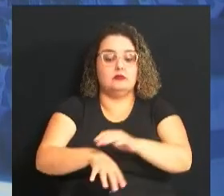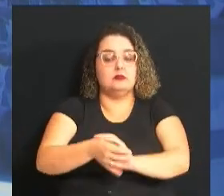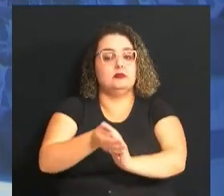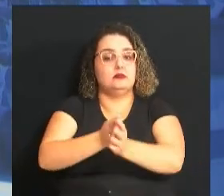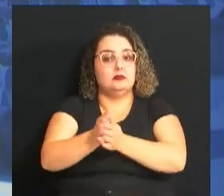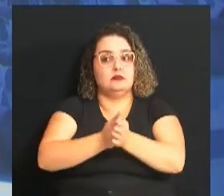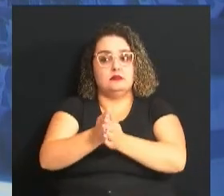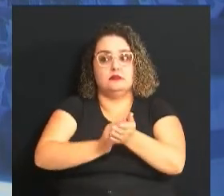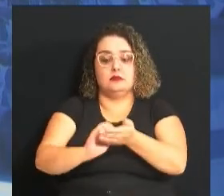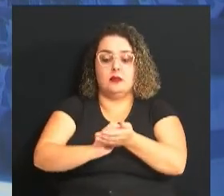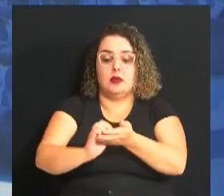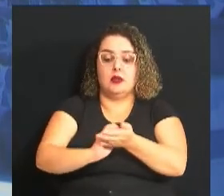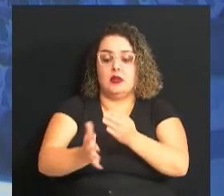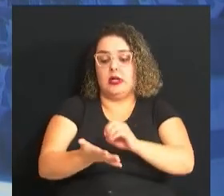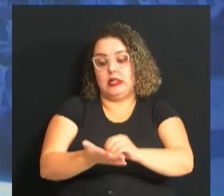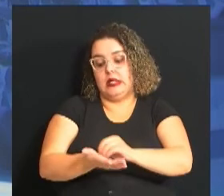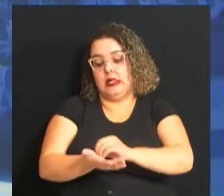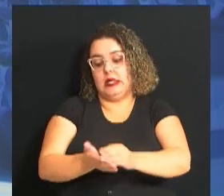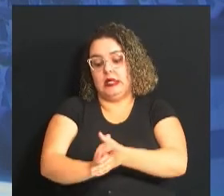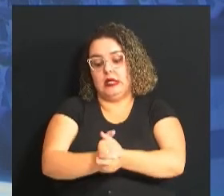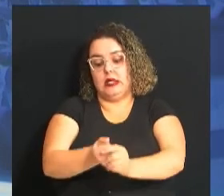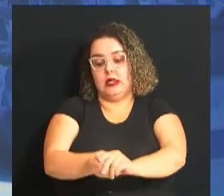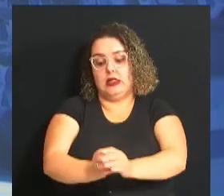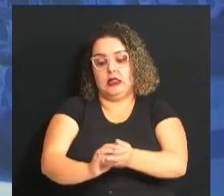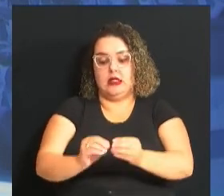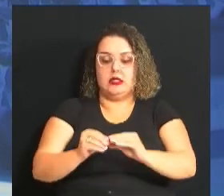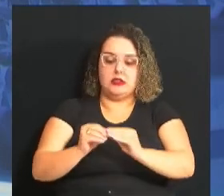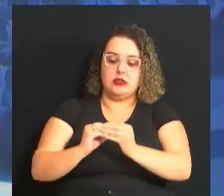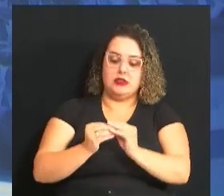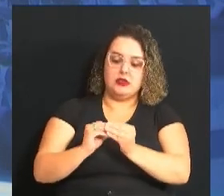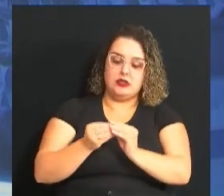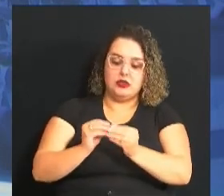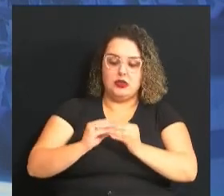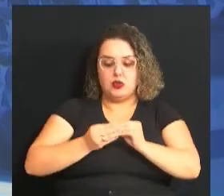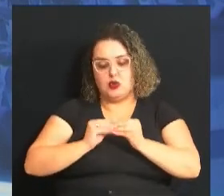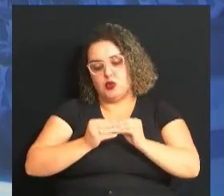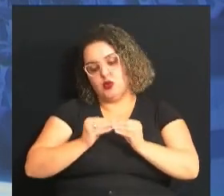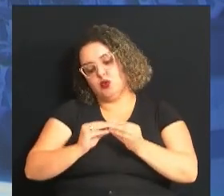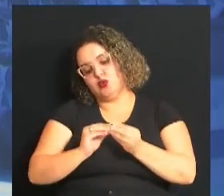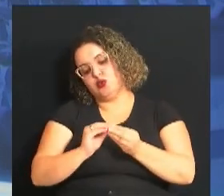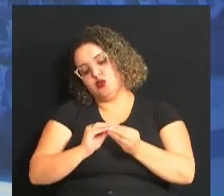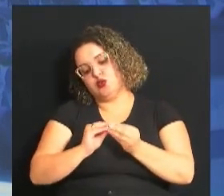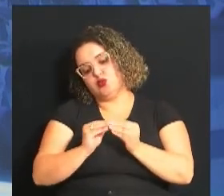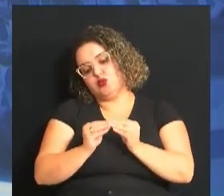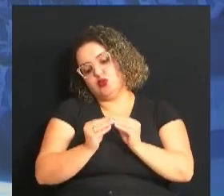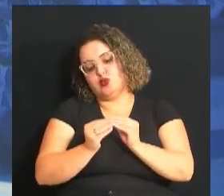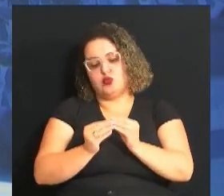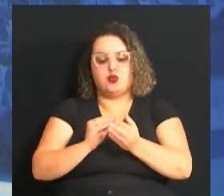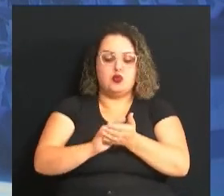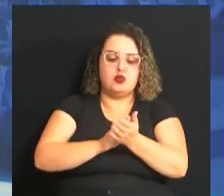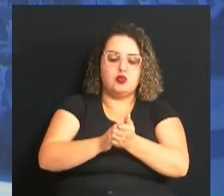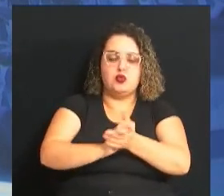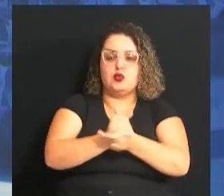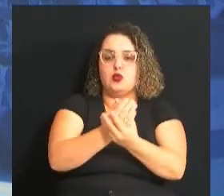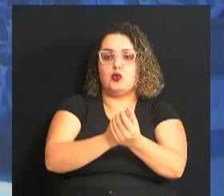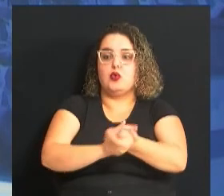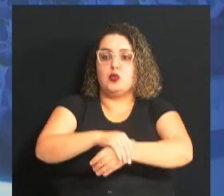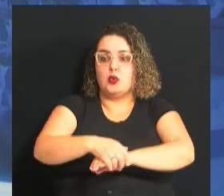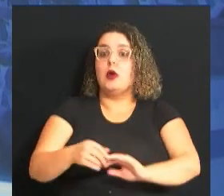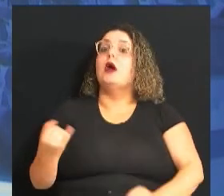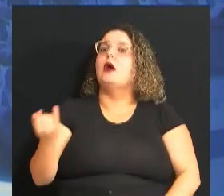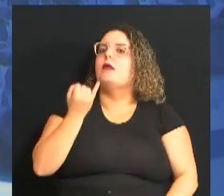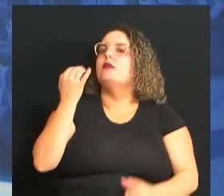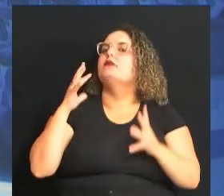essa lavagem de mão, da unha, é fundamental para todos nós. O senhor deu exemplo aí que a gente,